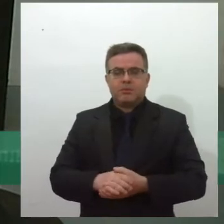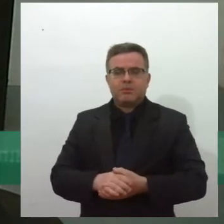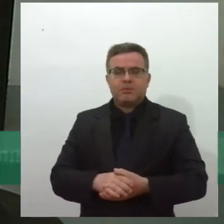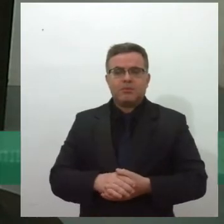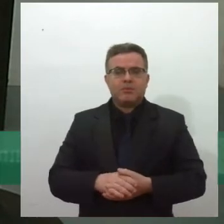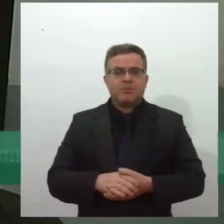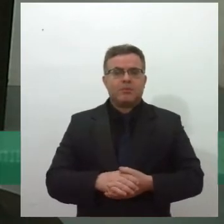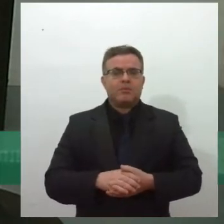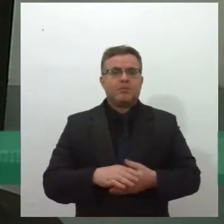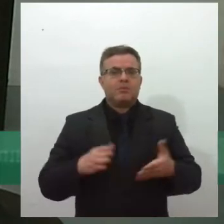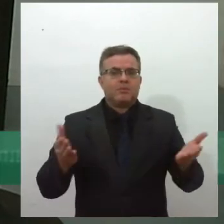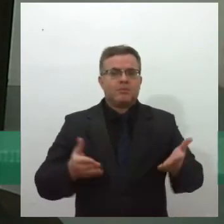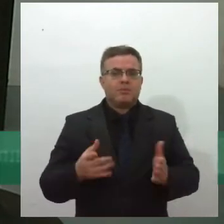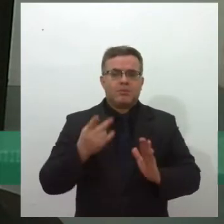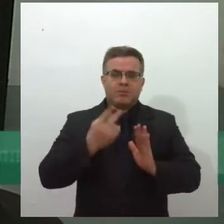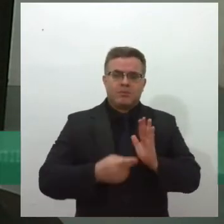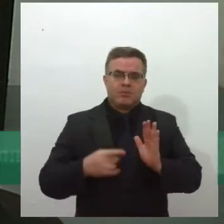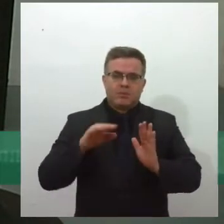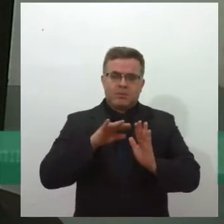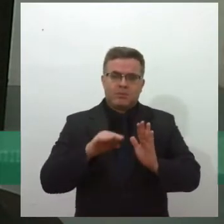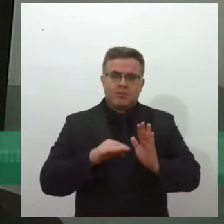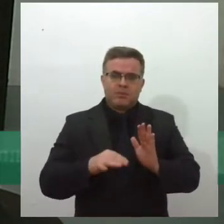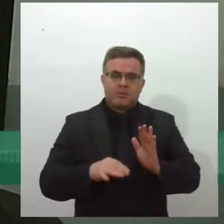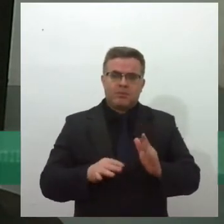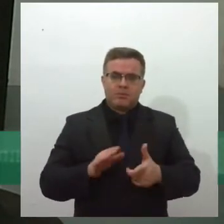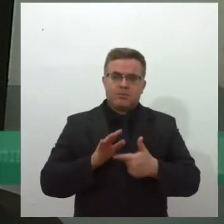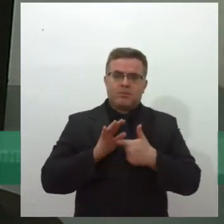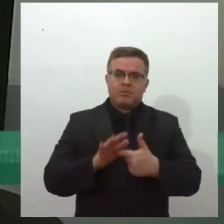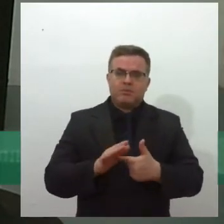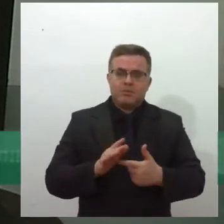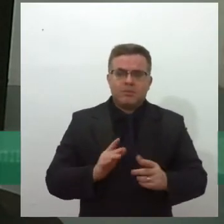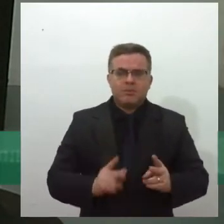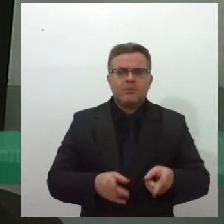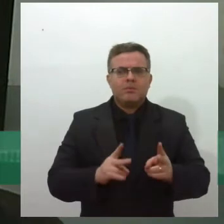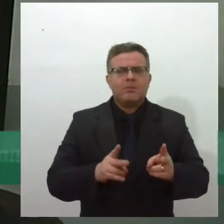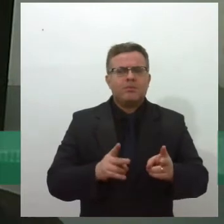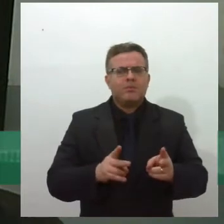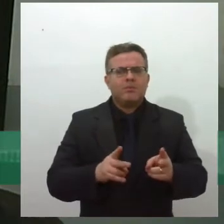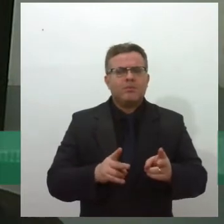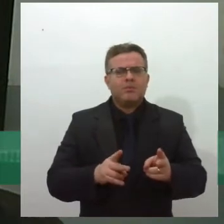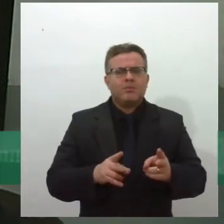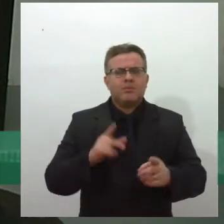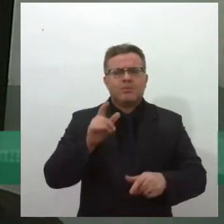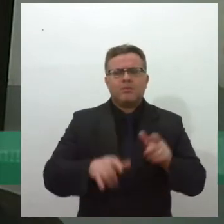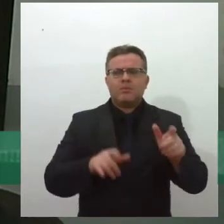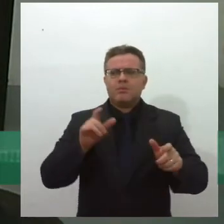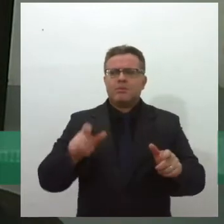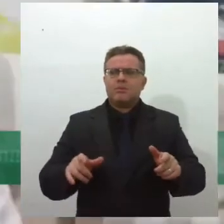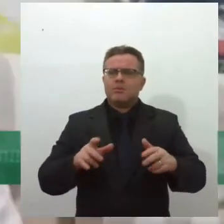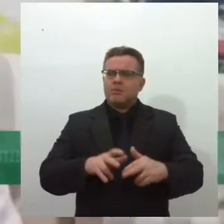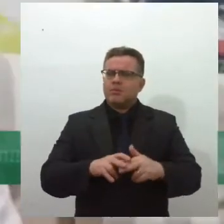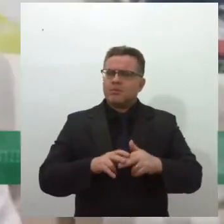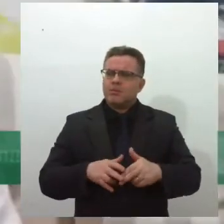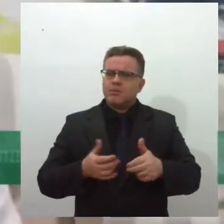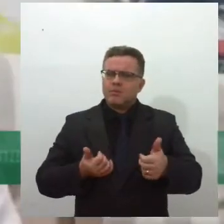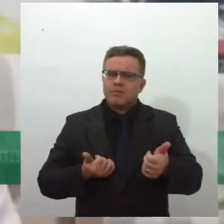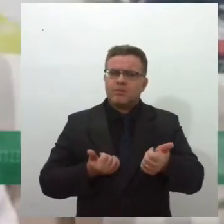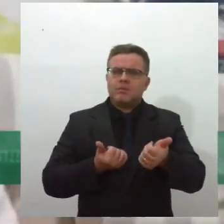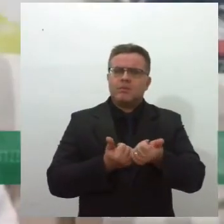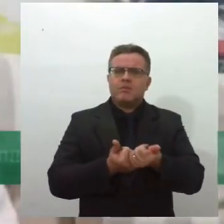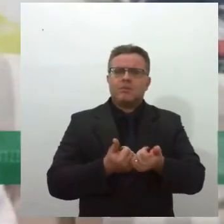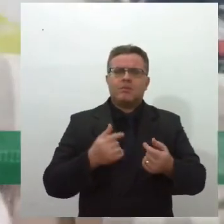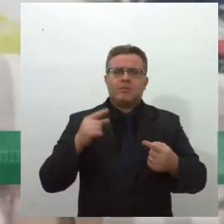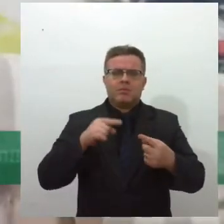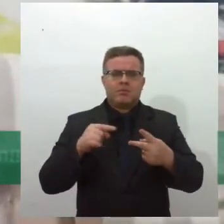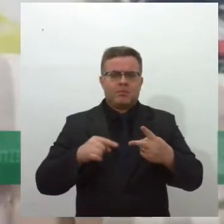Ótimo. Esse é um projeto que vem em linha com a necessidade de reabilitação desses pacientes. Então, auxilia, né, nos insumos necessários, que é